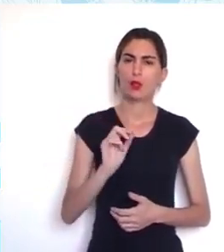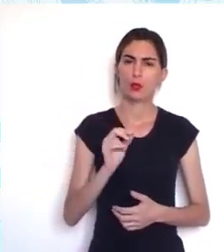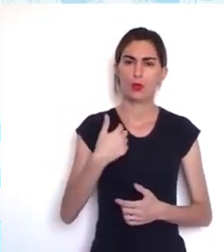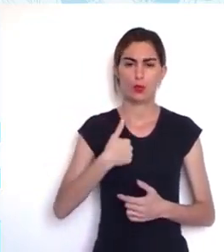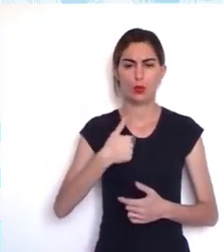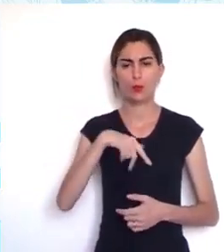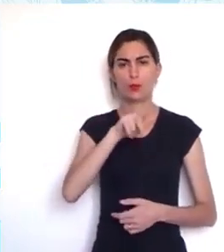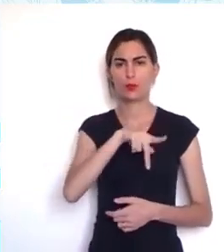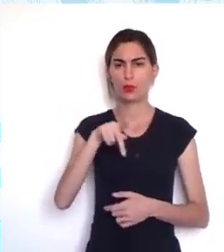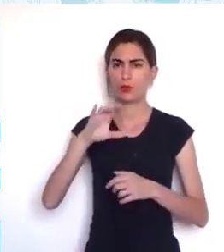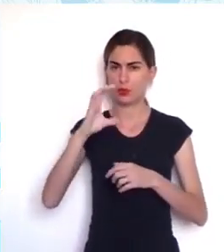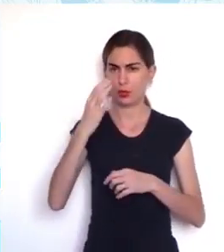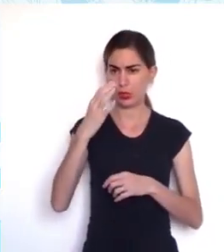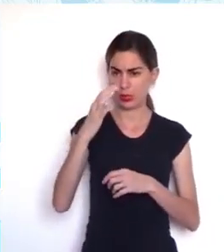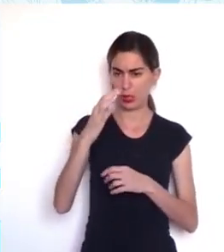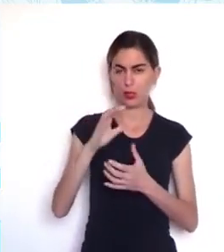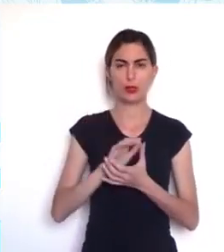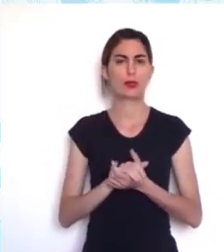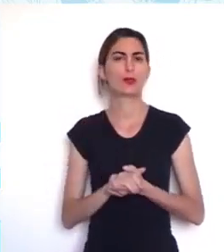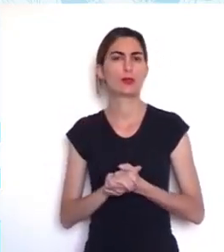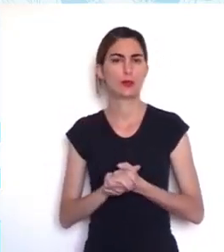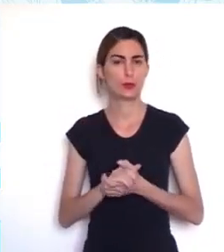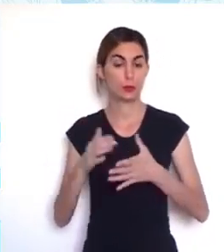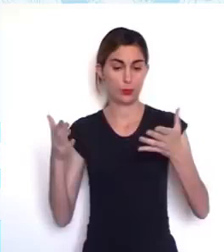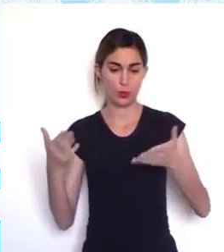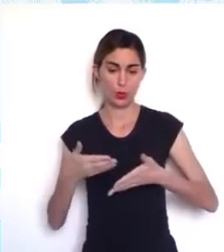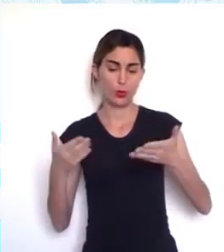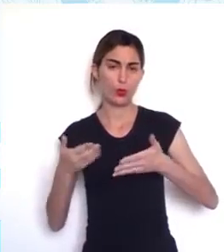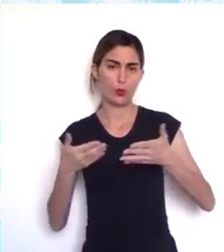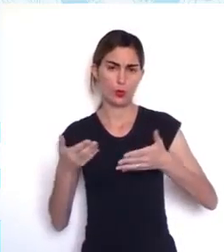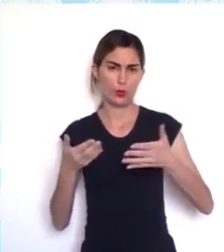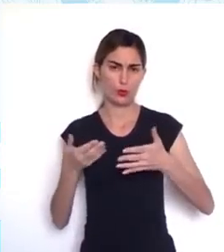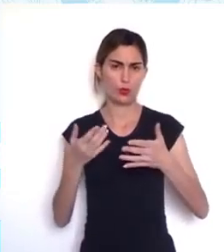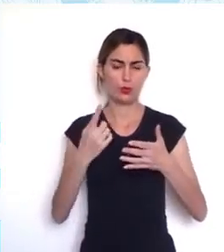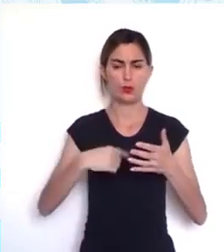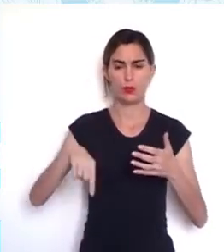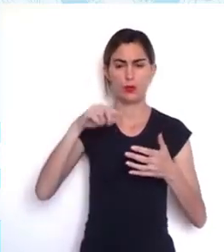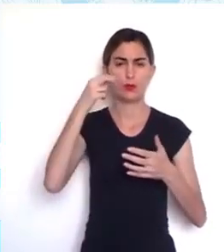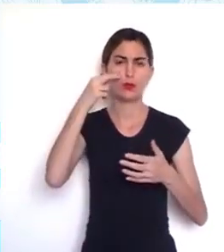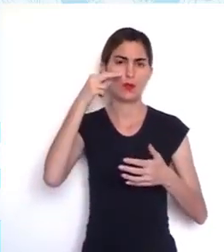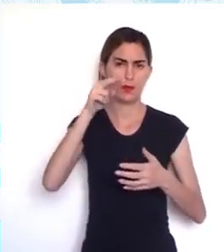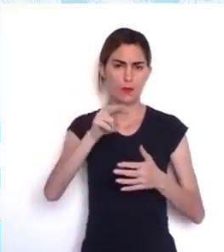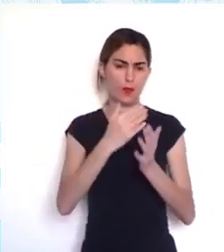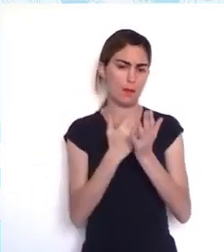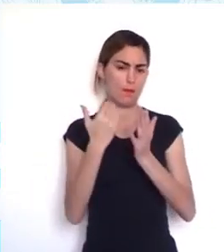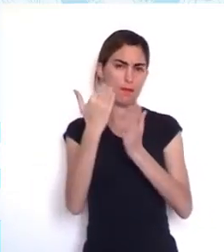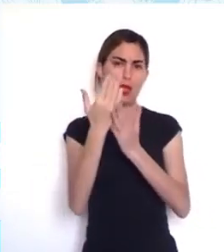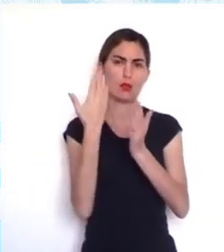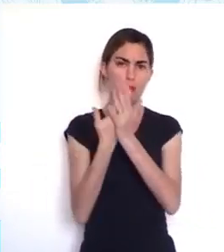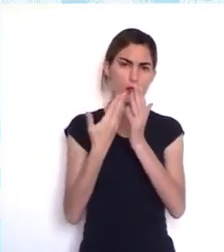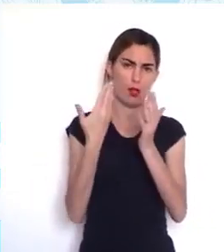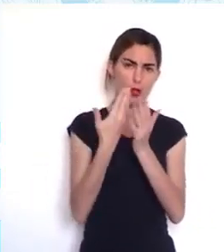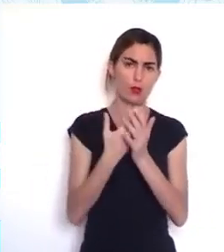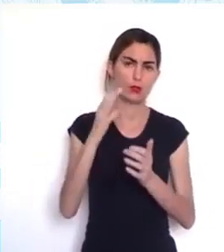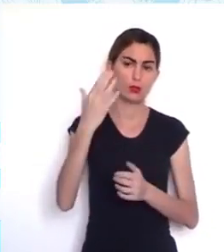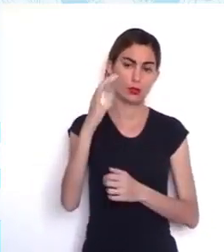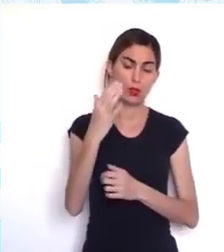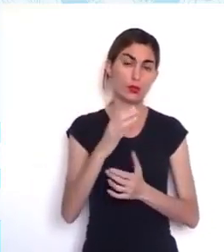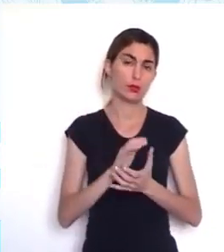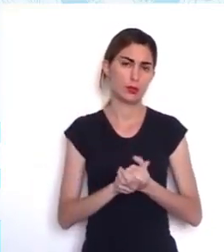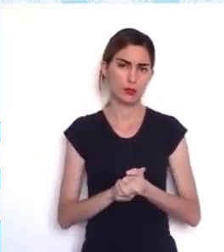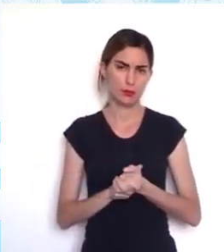Fernando, eu sou professor de ciências e hoje nós iremos ver mais uma aula